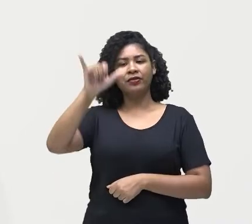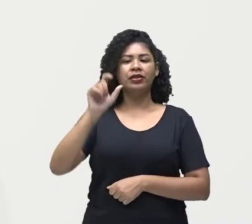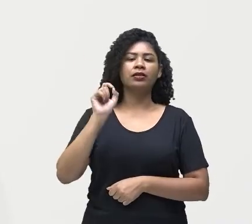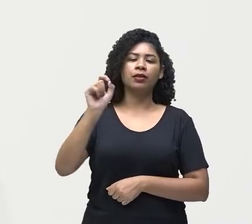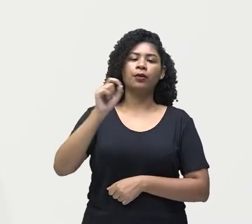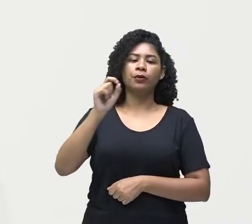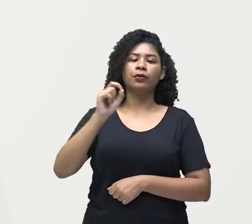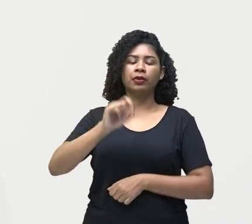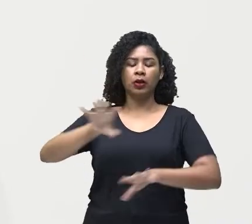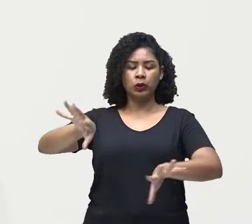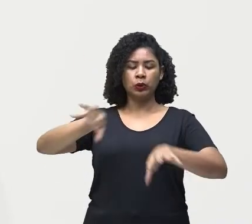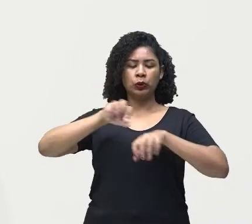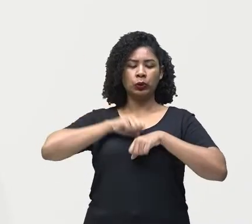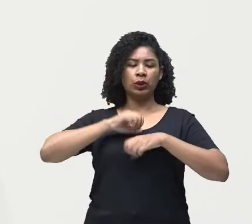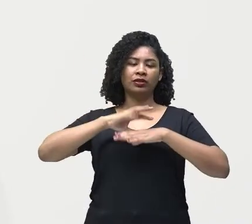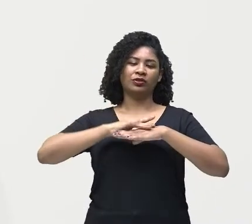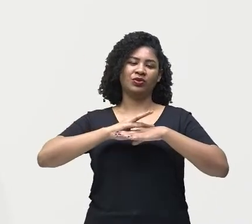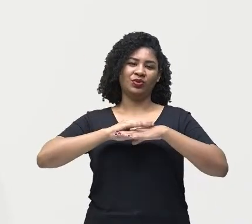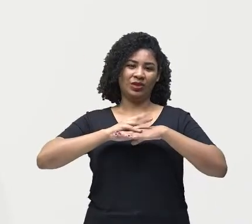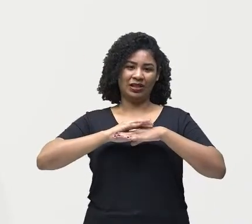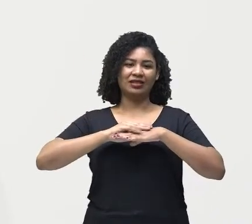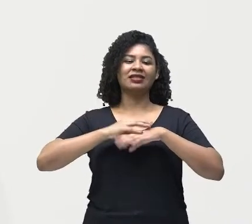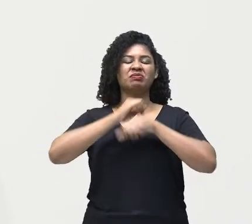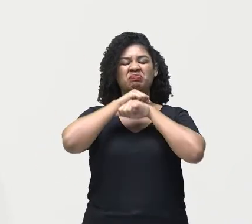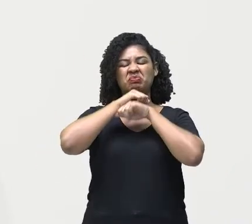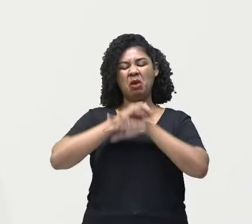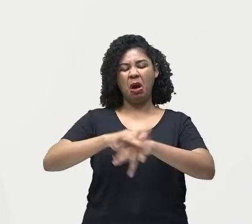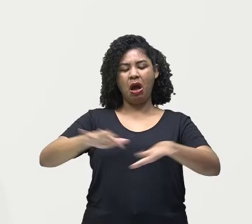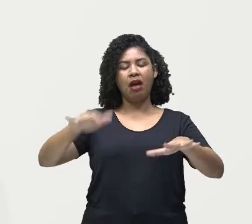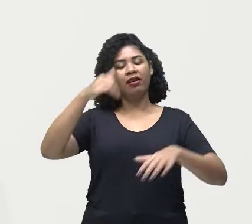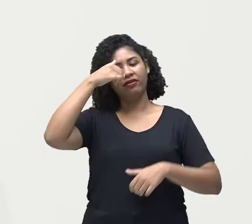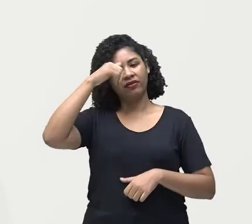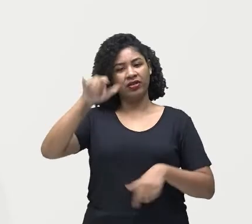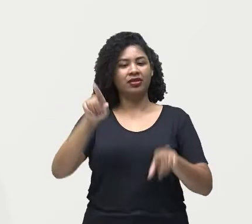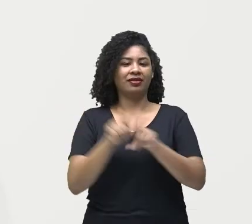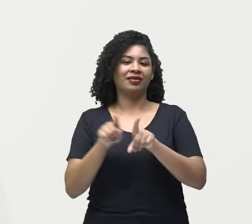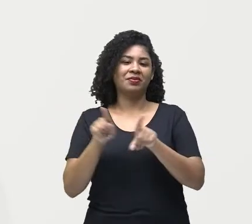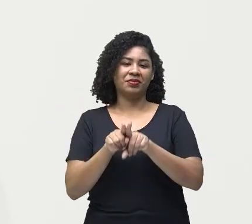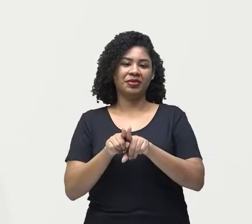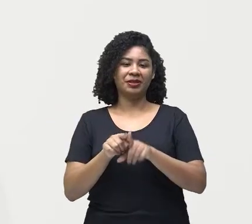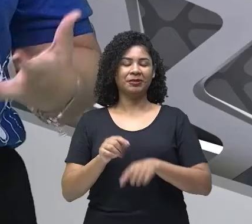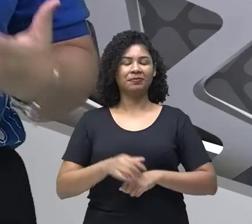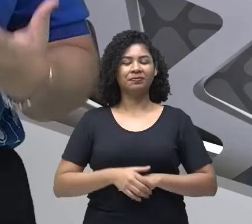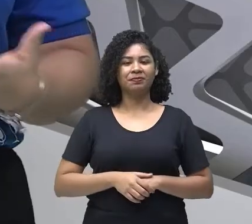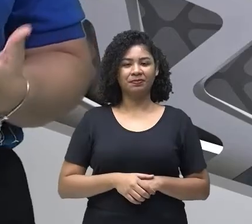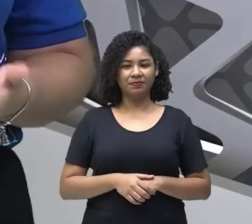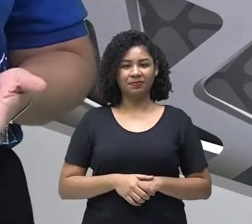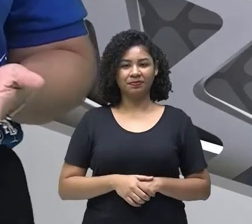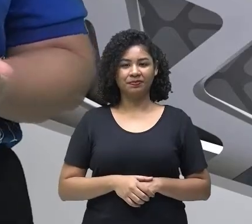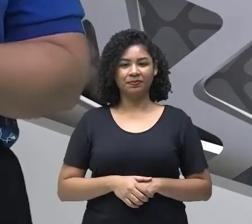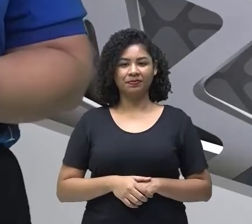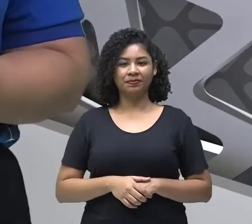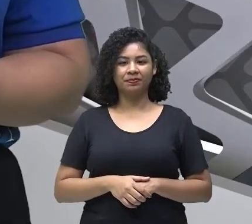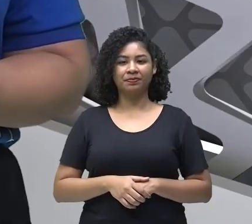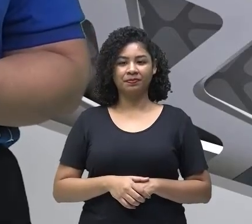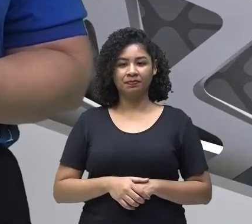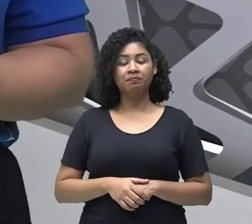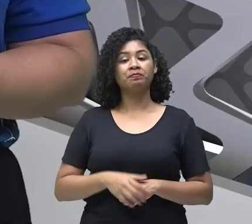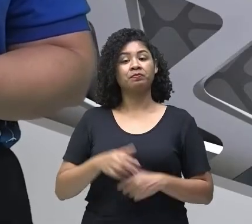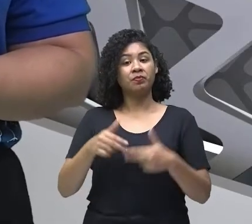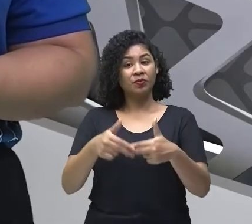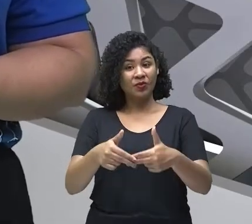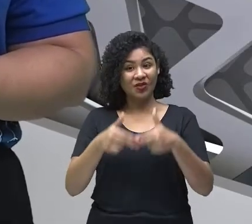que houvesse essa grande proliferação de um vírus, né, dessa doença. Mesmo